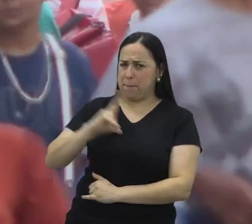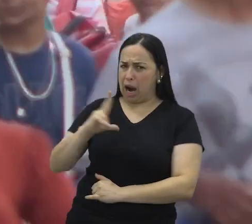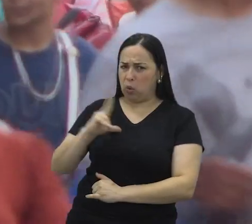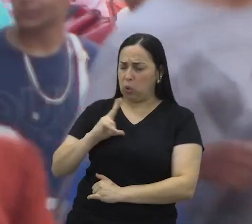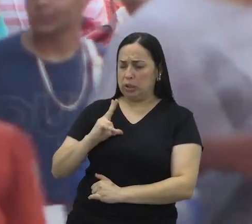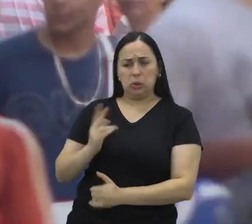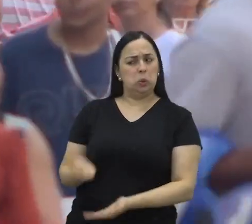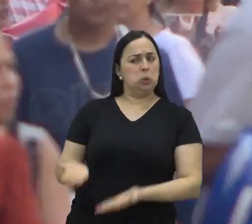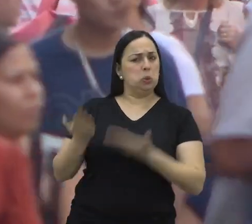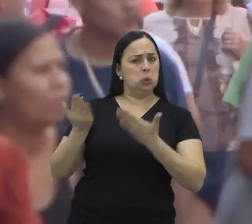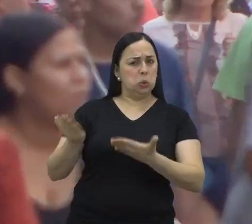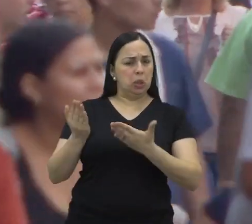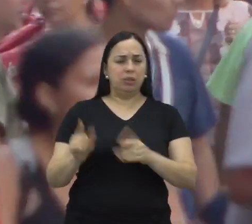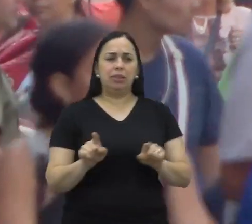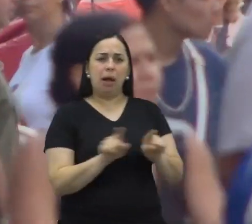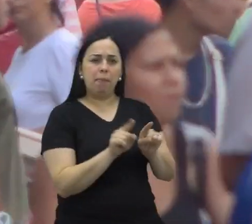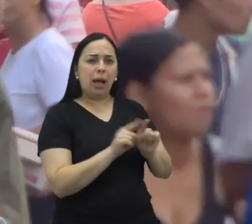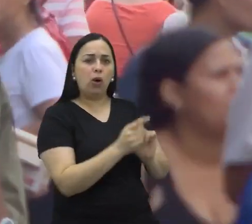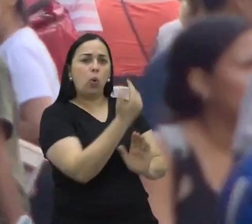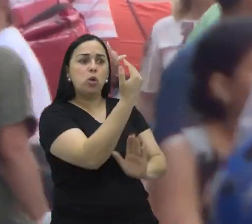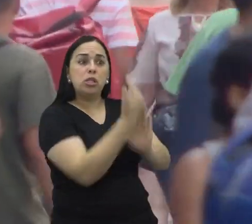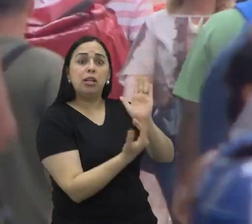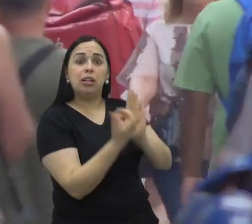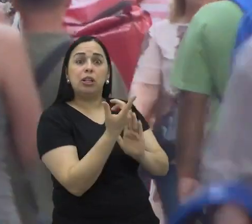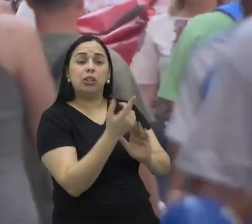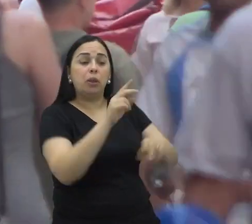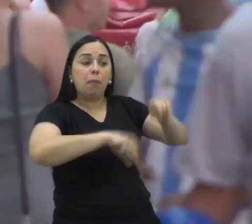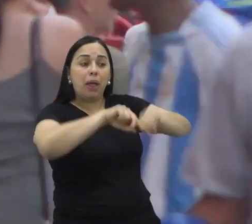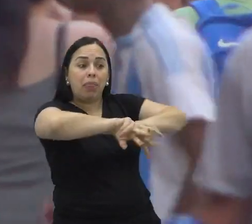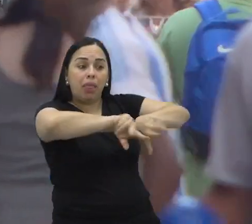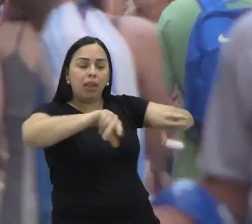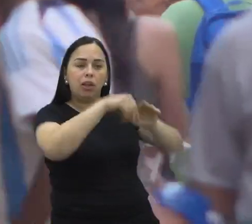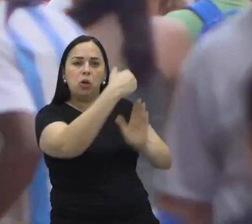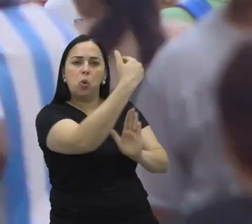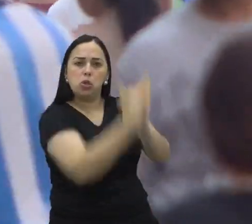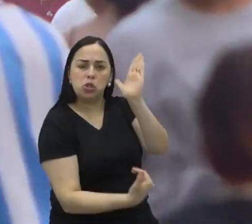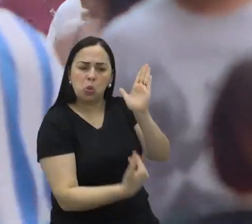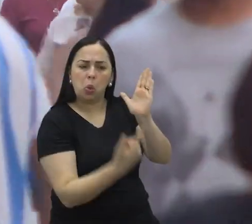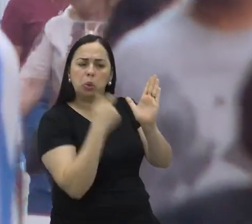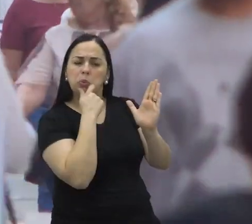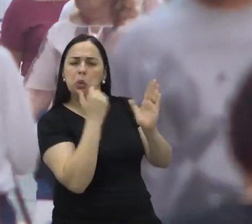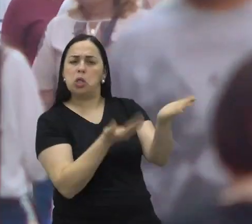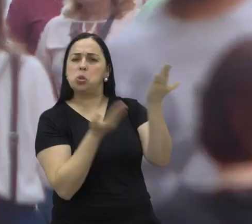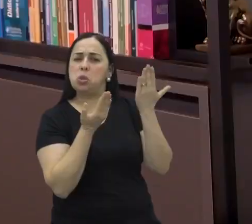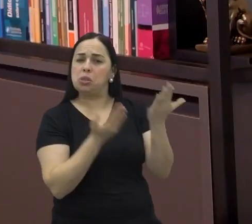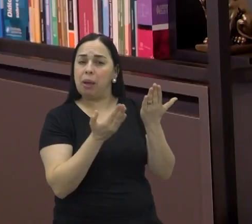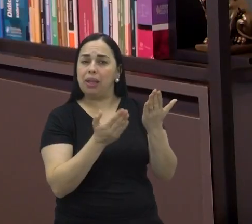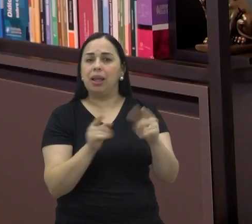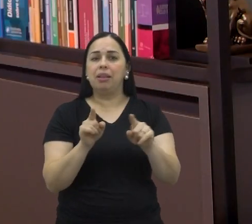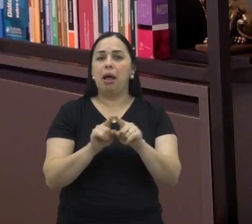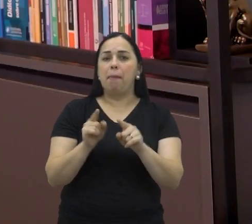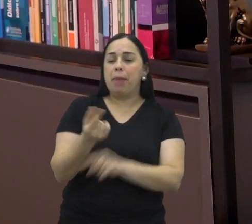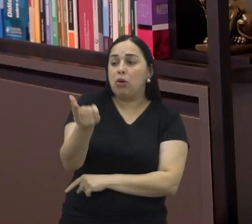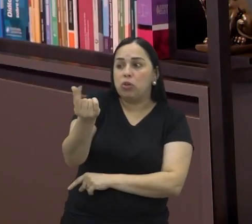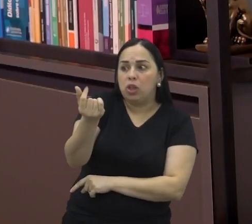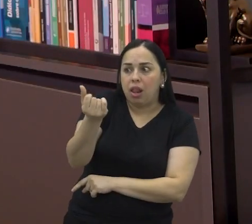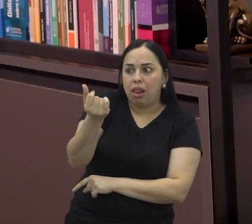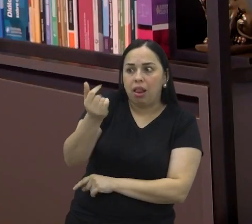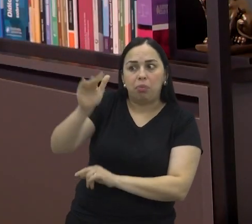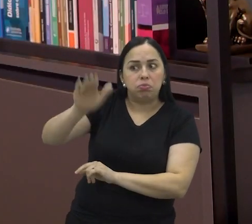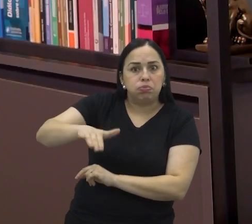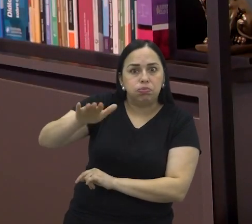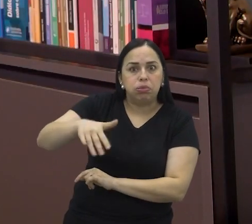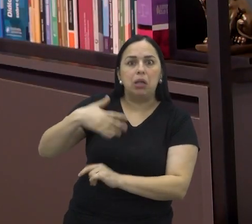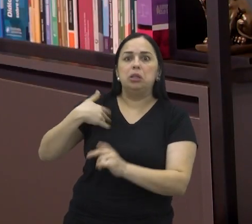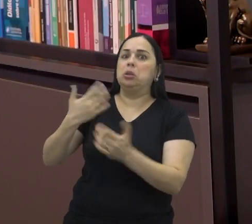pessoais, ofertas tentadoras de descontos ou premiações em dinheiro com valores altos. Essa não é uma prática comum